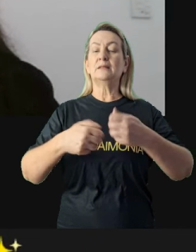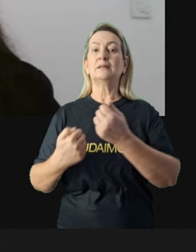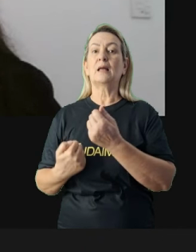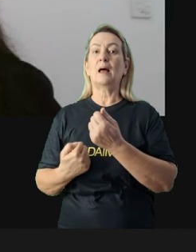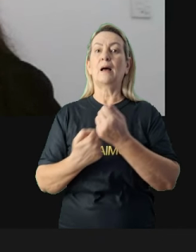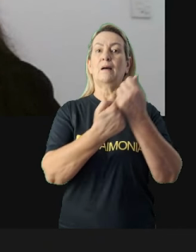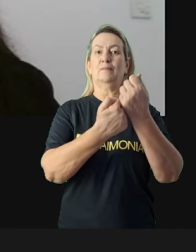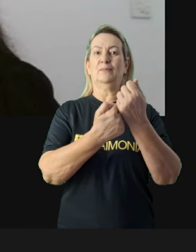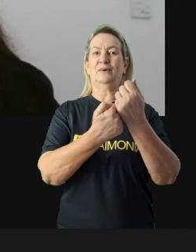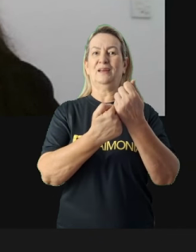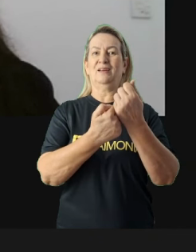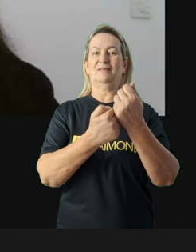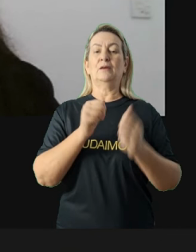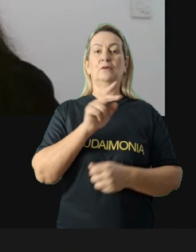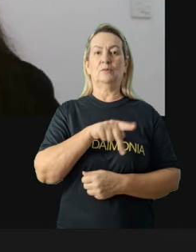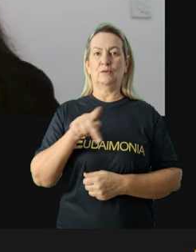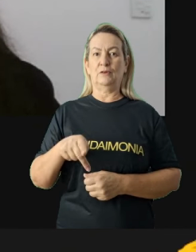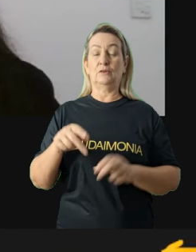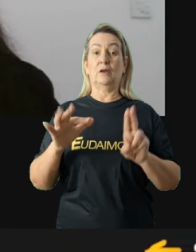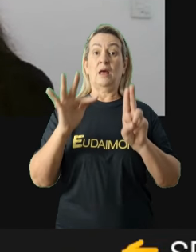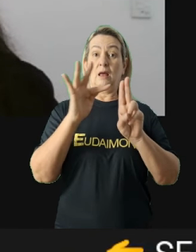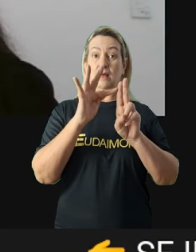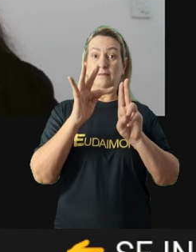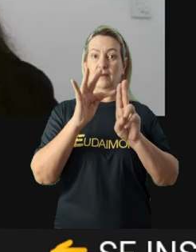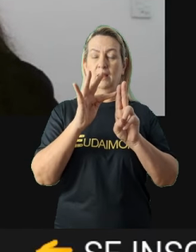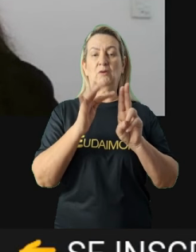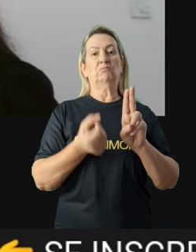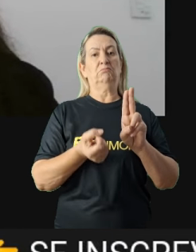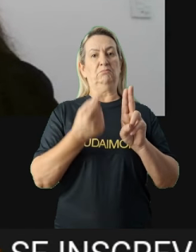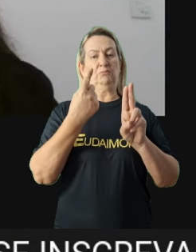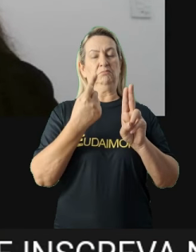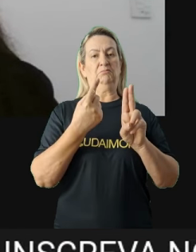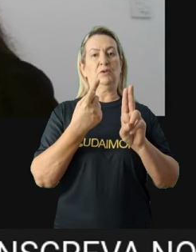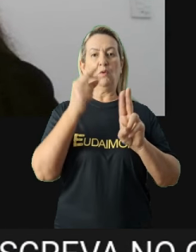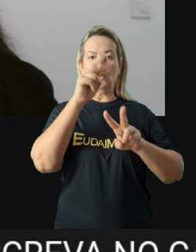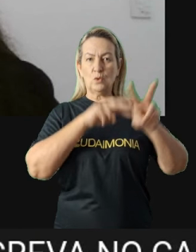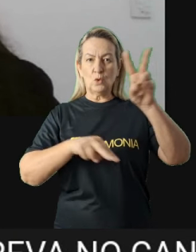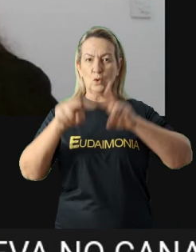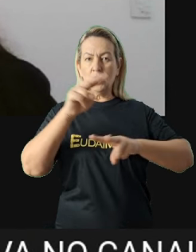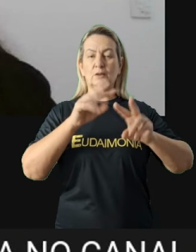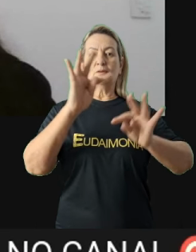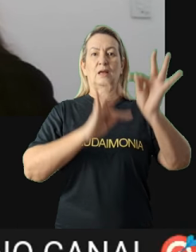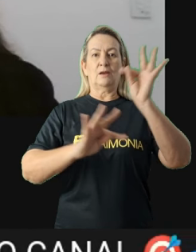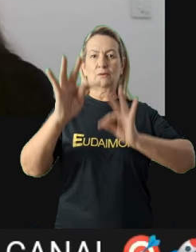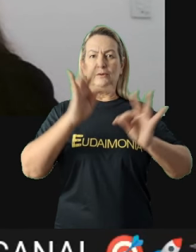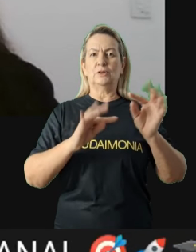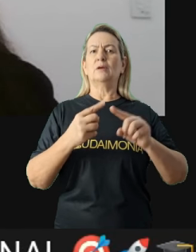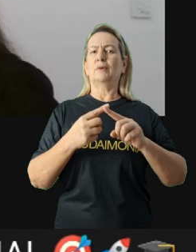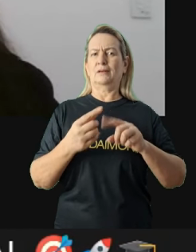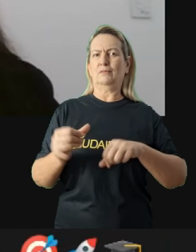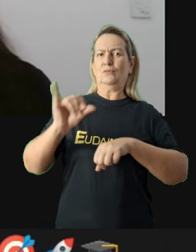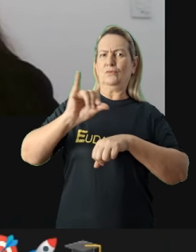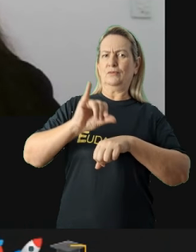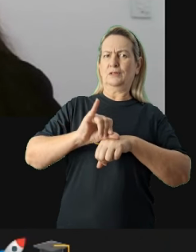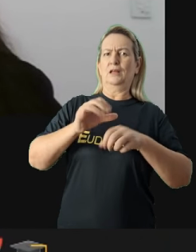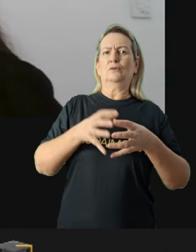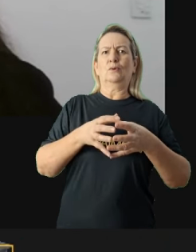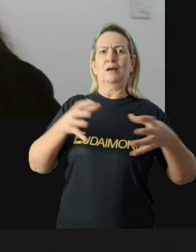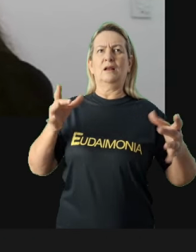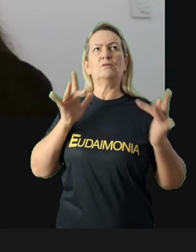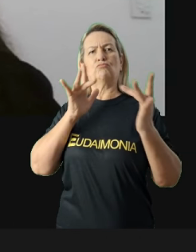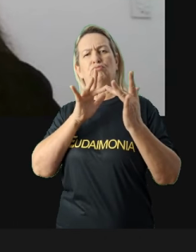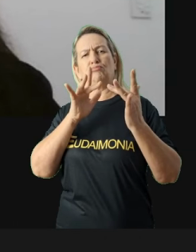Precisa apoiar os professores. Sabe que a FAEL foi para mim um divisor de águas, porque e olhando tecnologia, né? Porque eu estou aqui